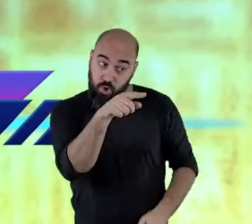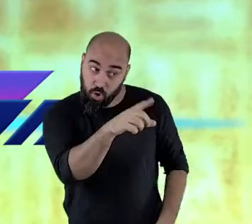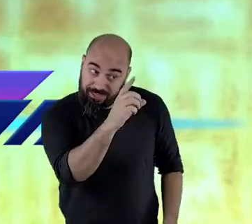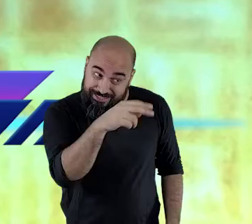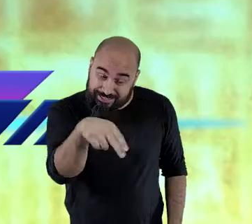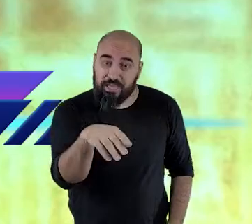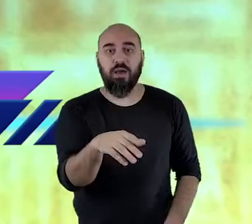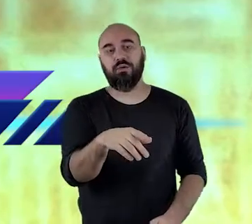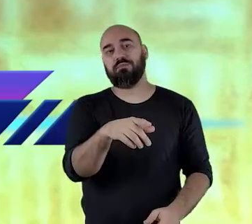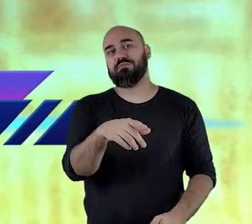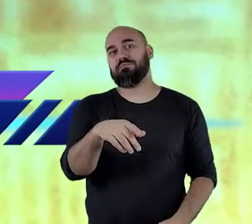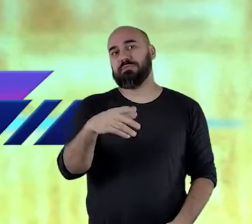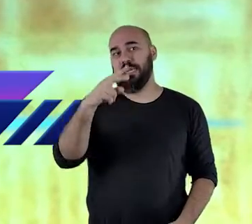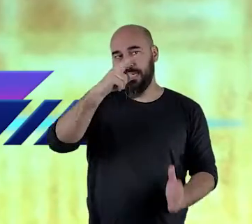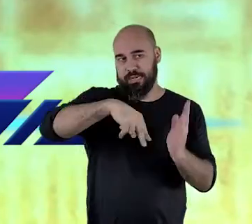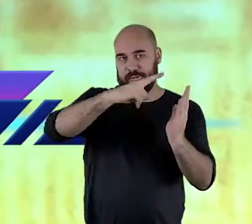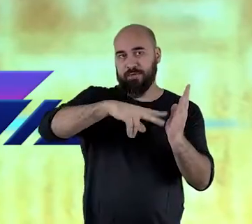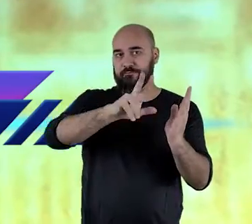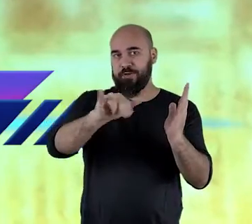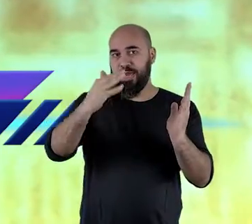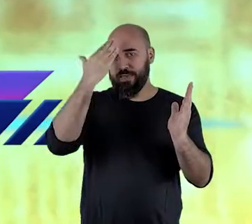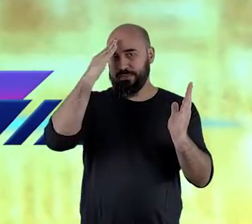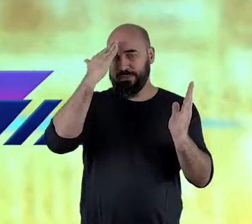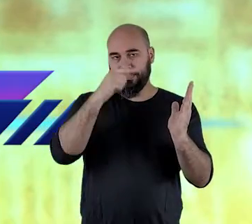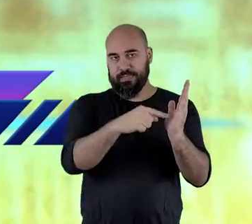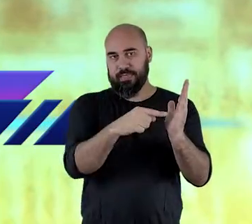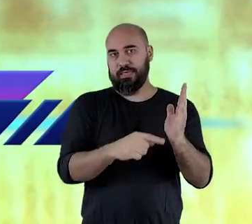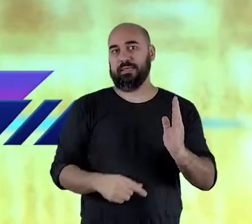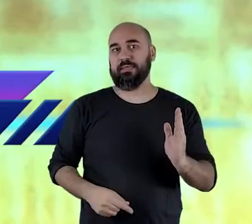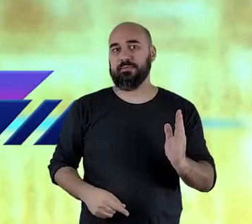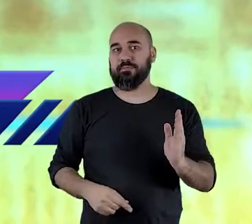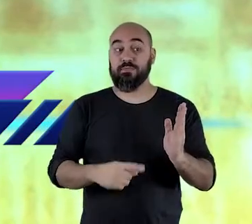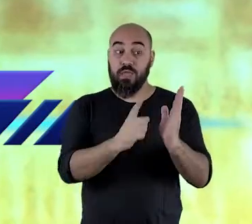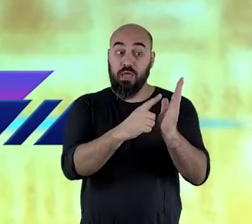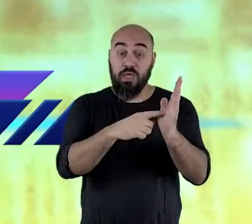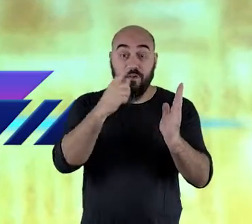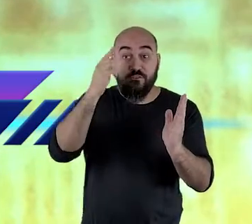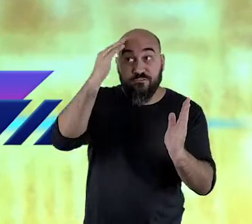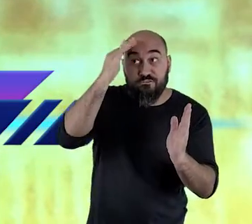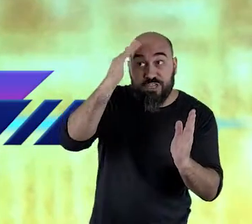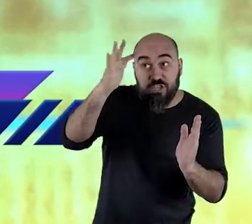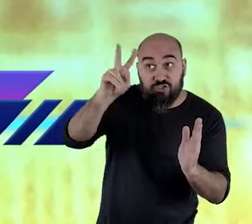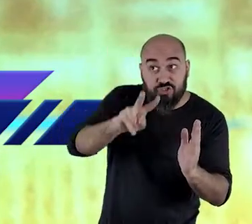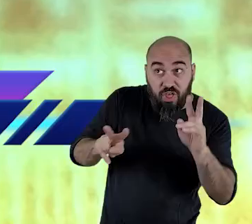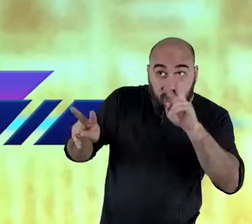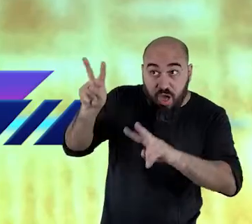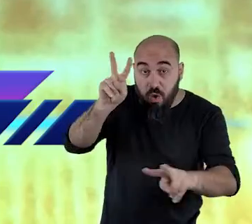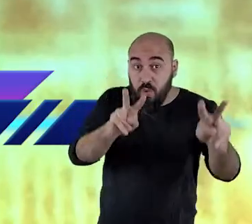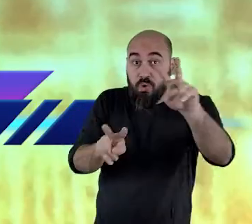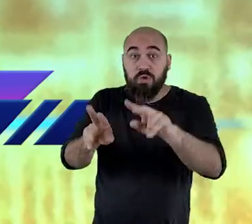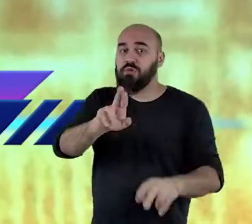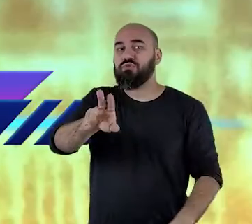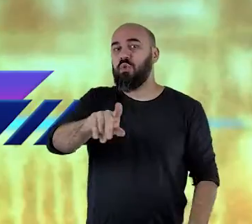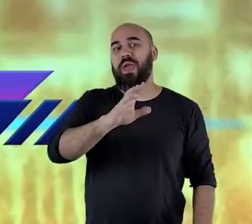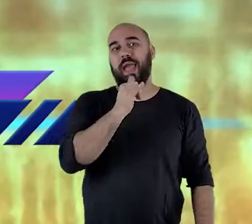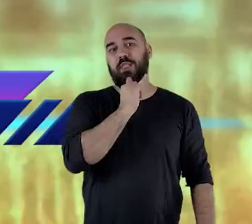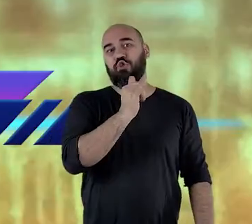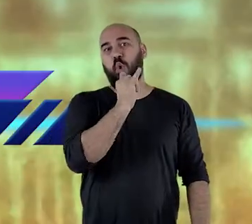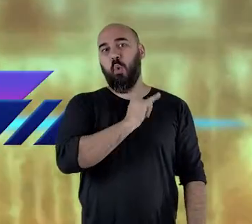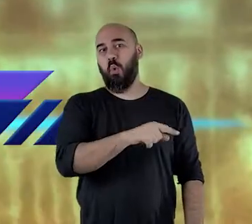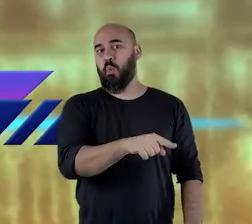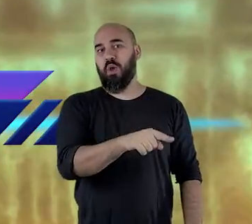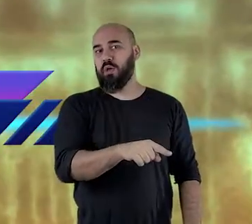lê, entenda. As visões não são frutos da imaginação do profeta. Elas